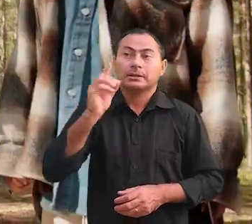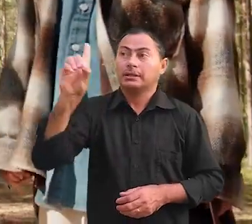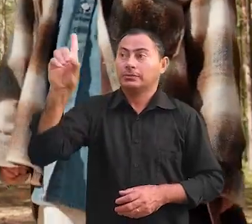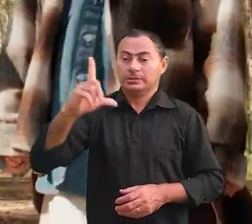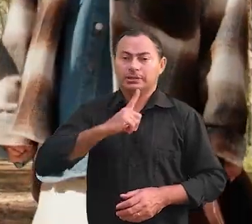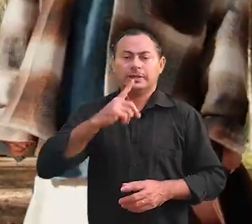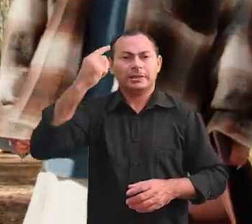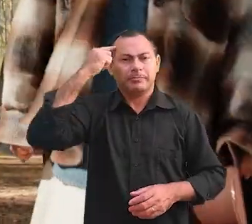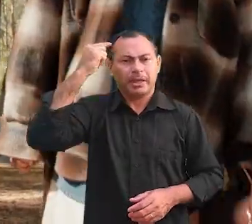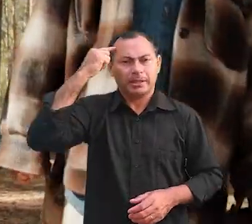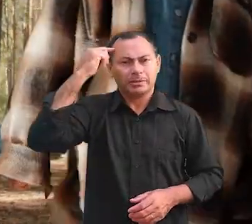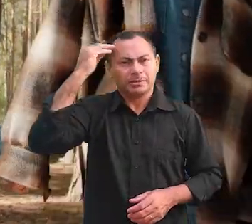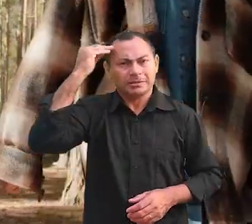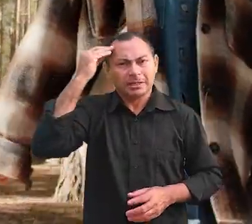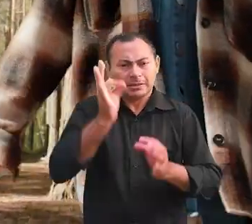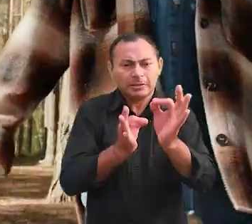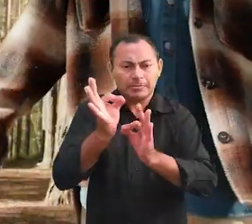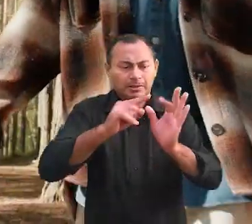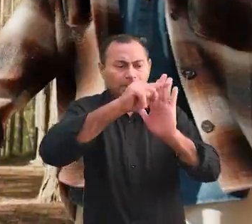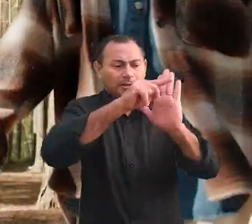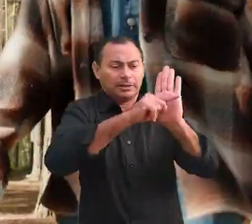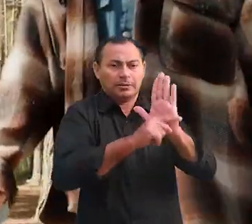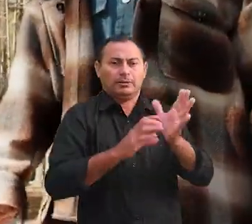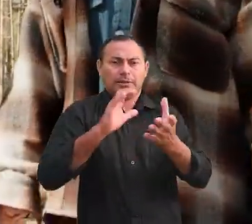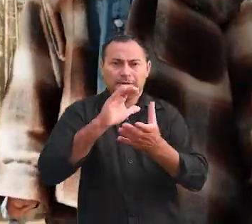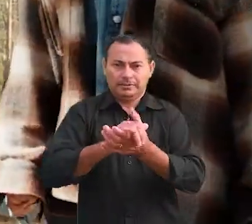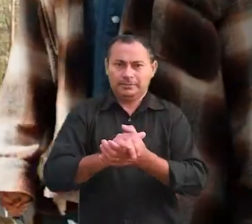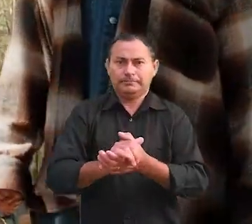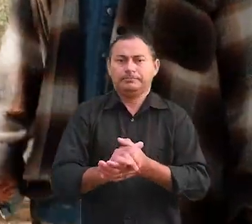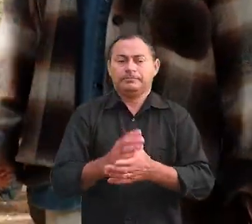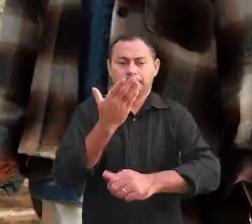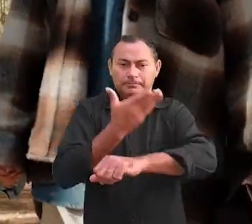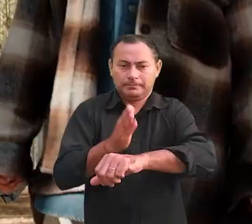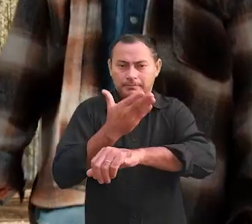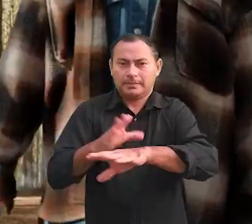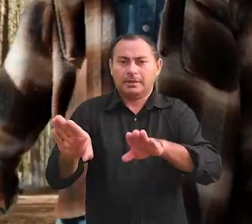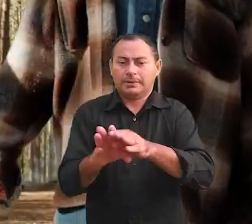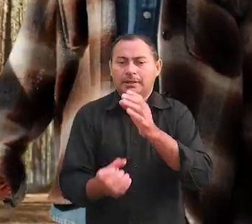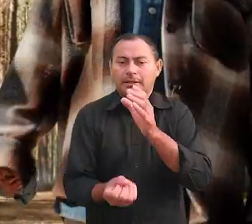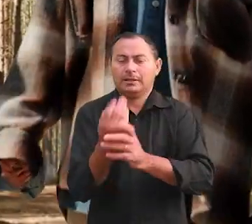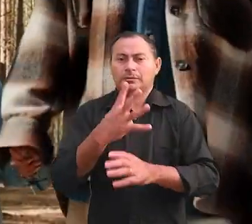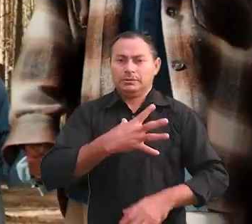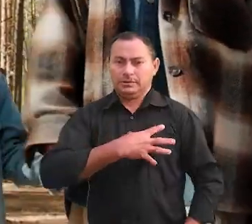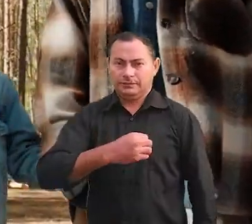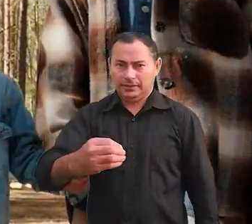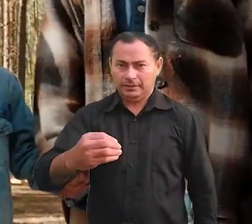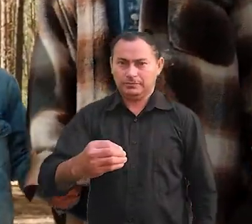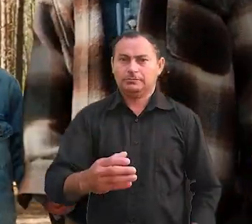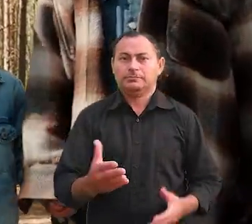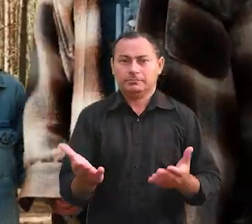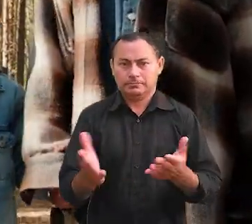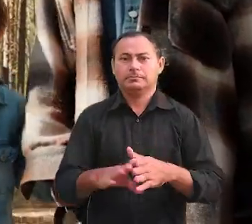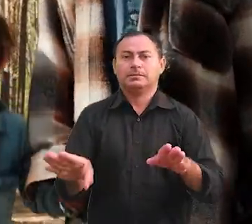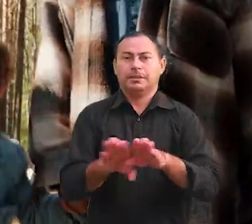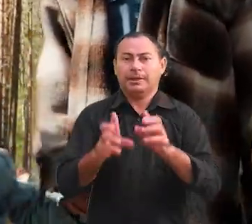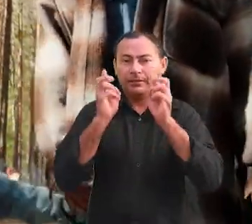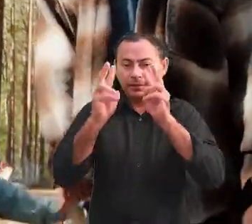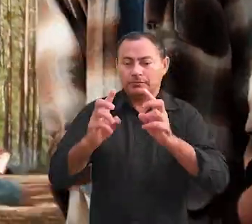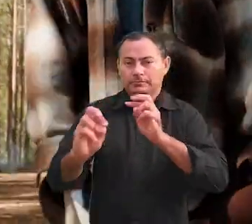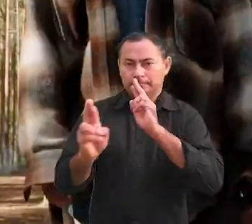experimentar aquilo que Deus tinha em mente quando planejou o casamento isso se aplica também à criação dos filhos